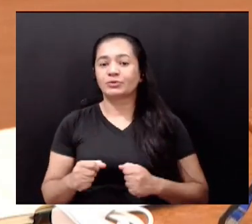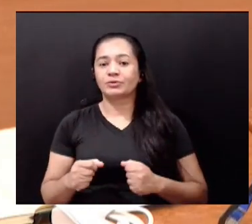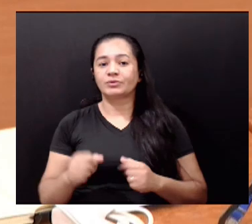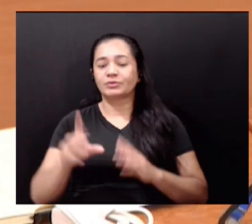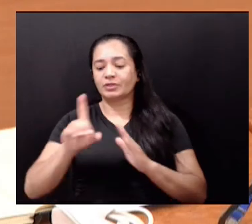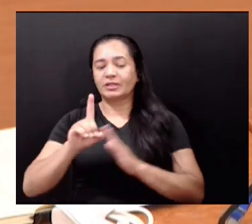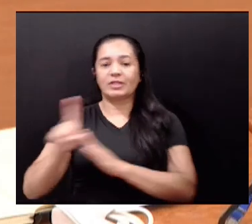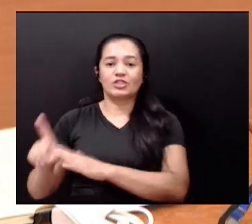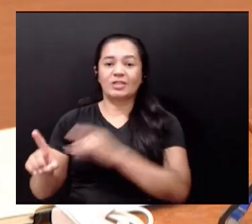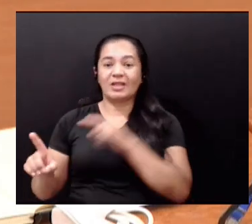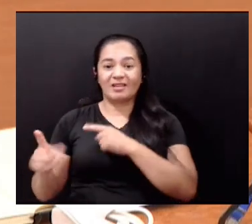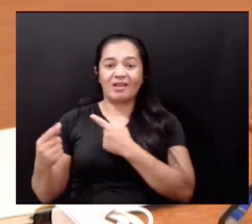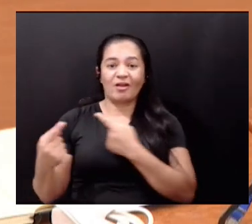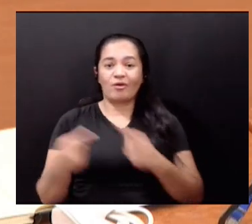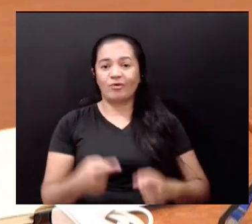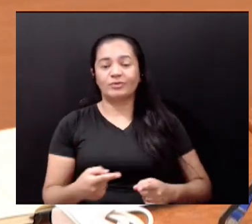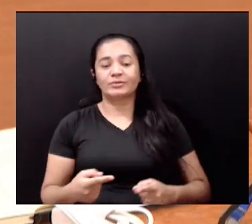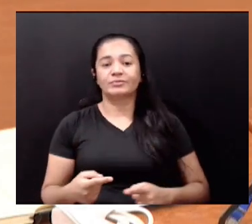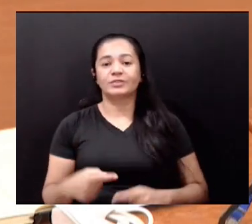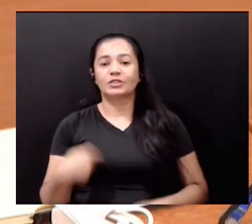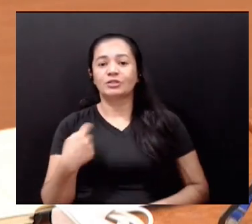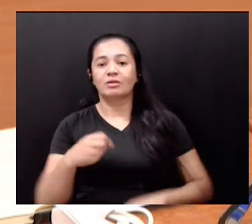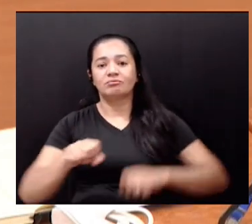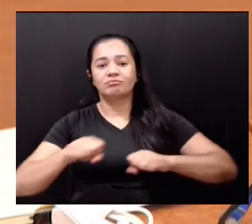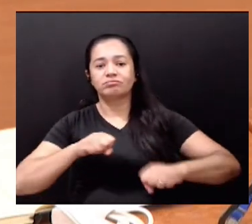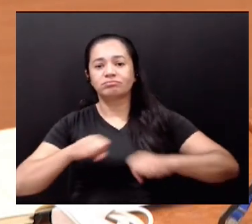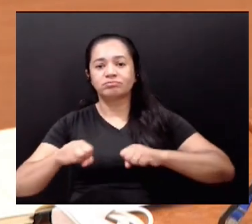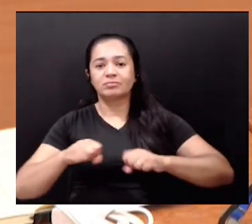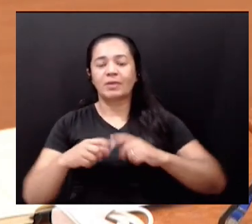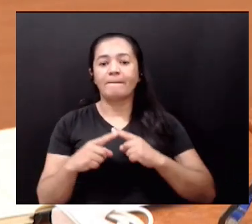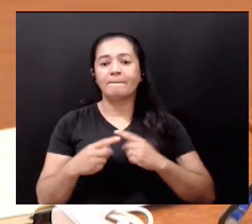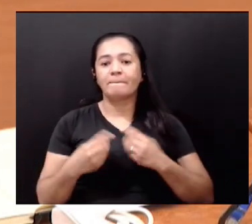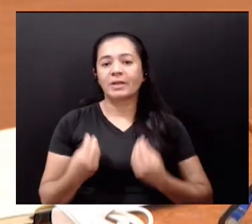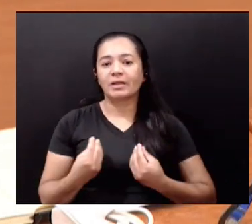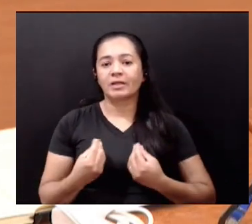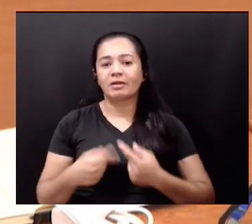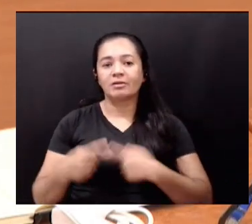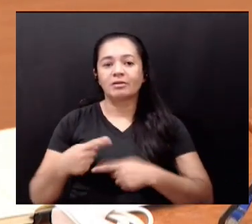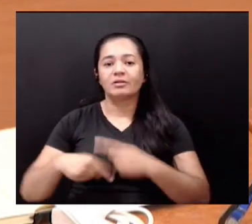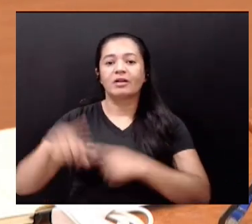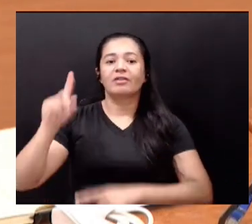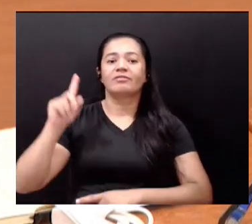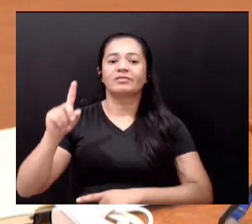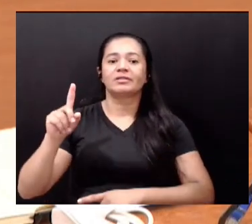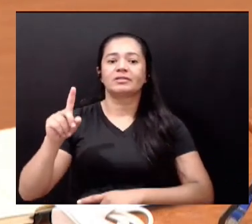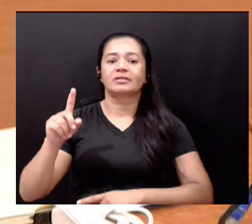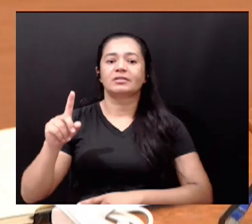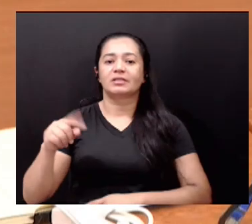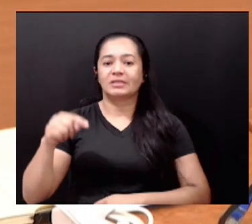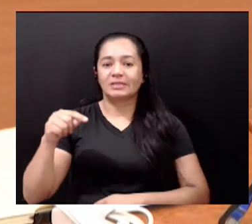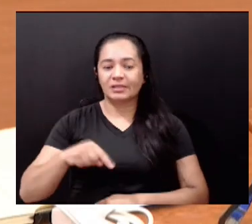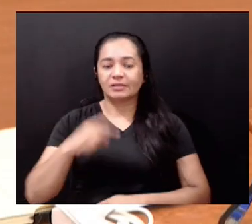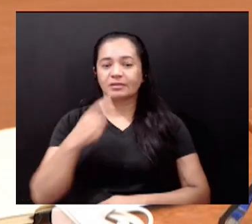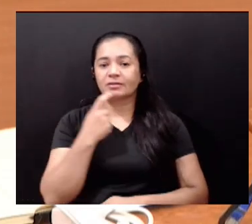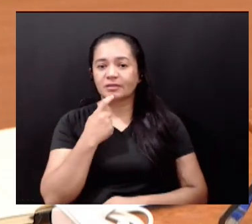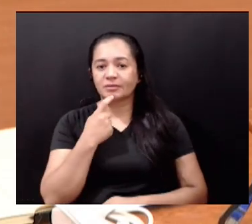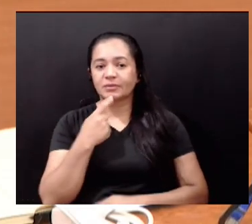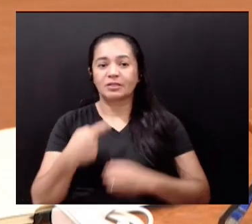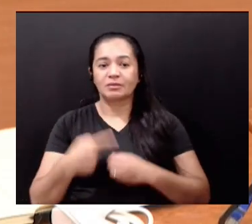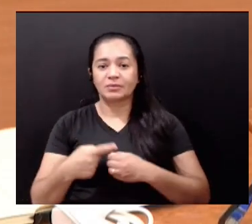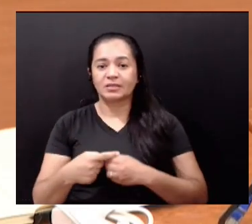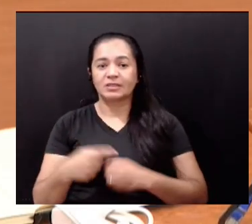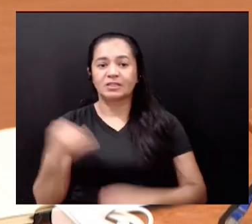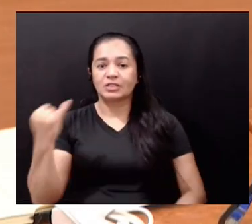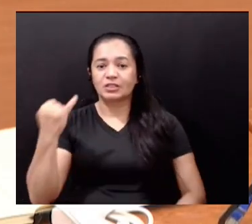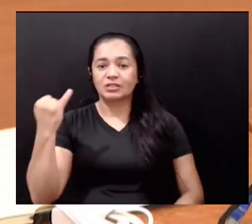muita mobilização no Congresso para que avance essa discussão da redução da jornada de trabalho. E aqui em Campinas, que é uma cidade importante, econômica,